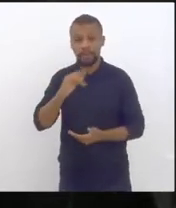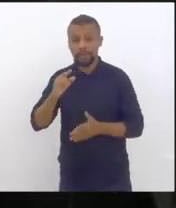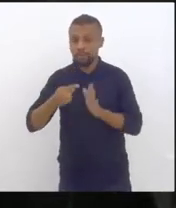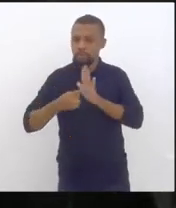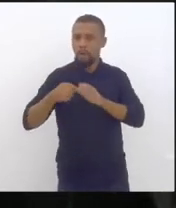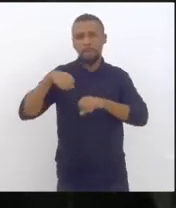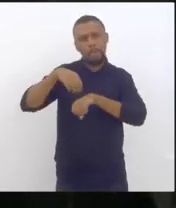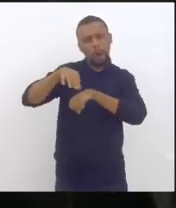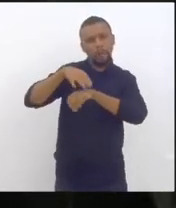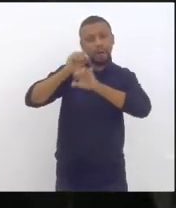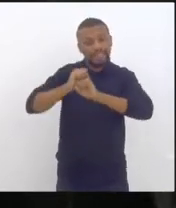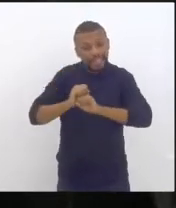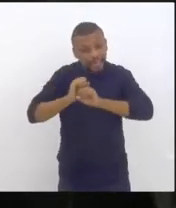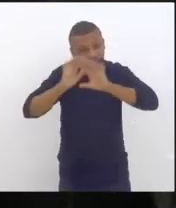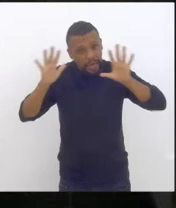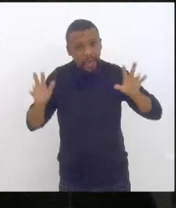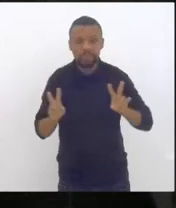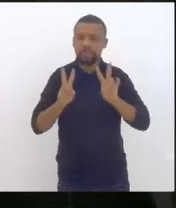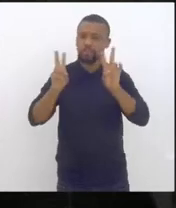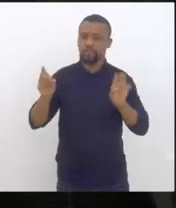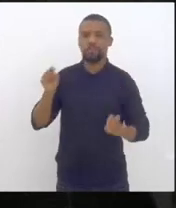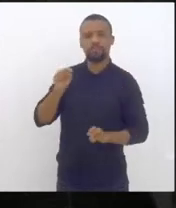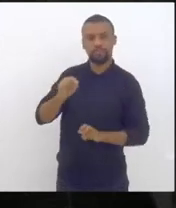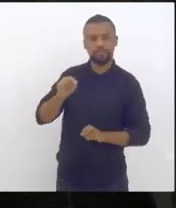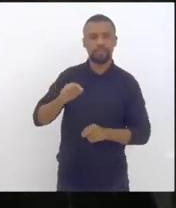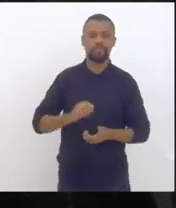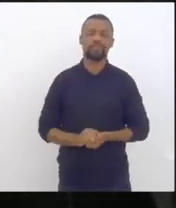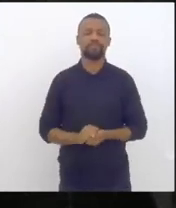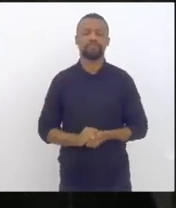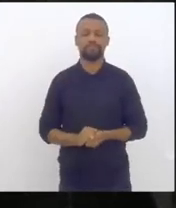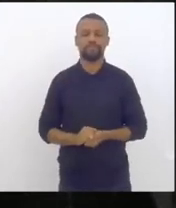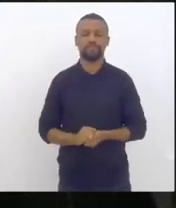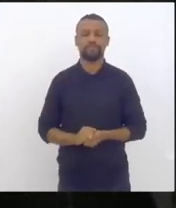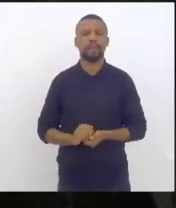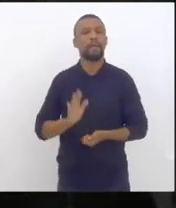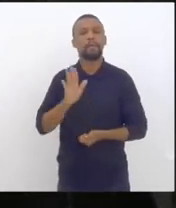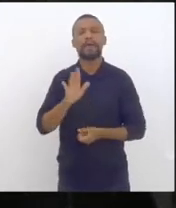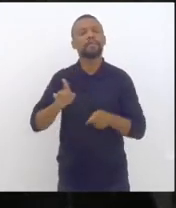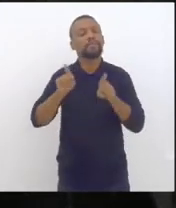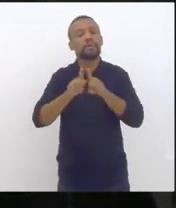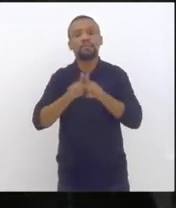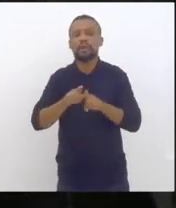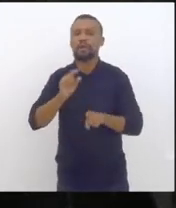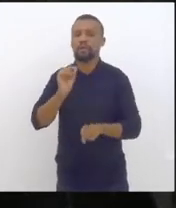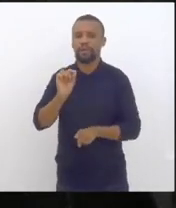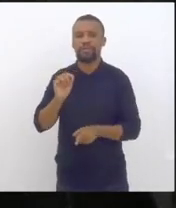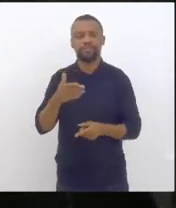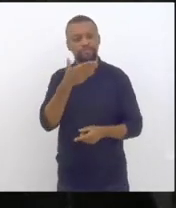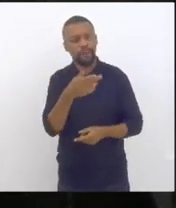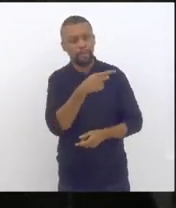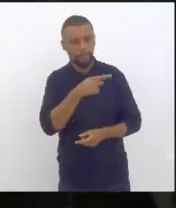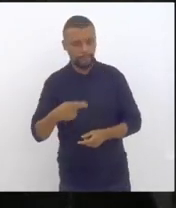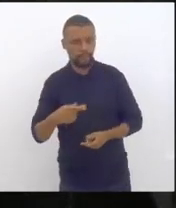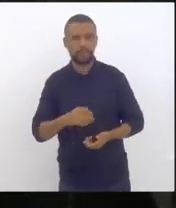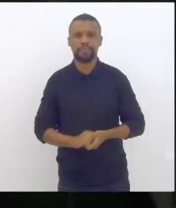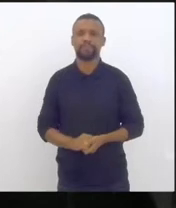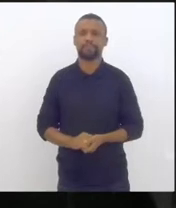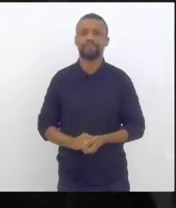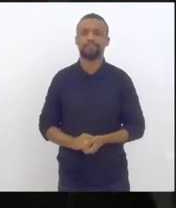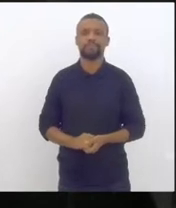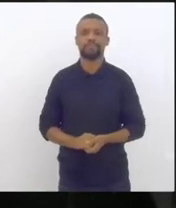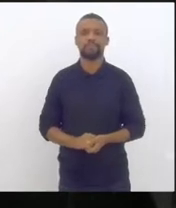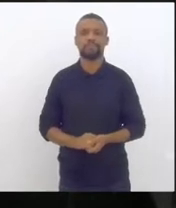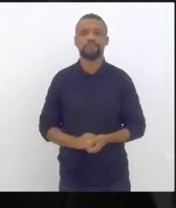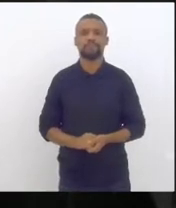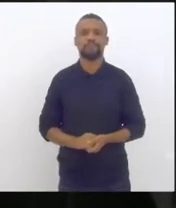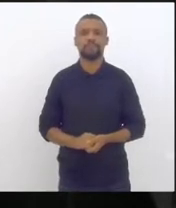em relação a isso Além do mais a senhora presidente Ah tá